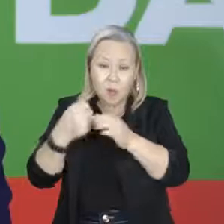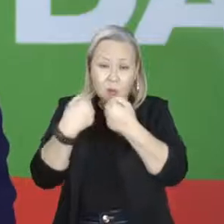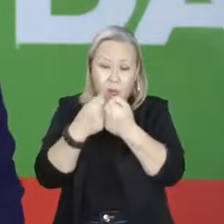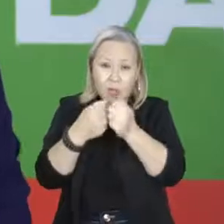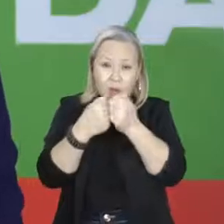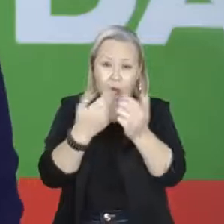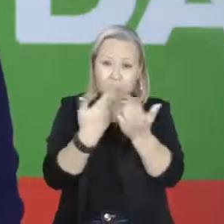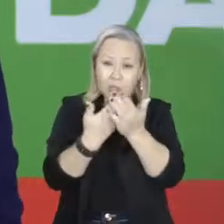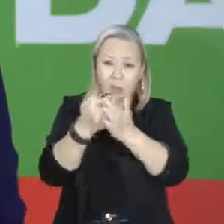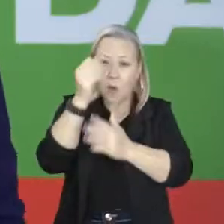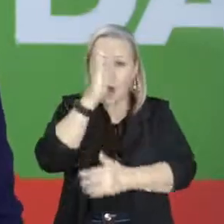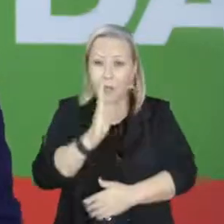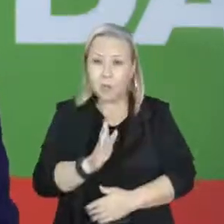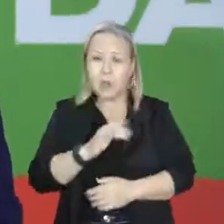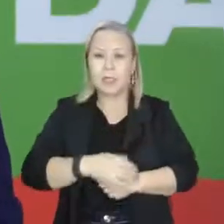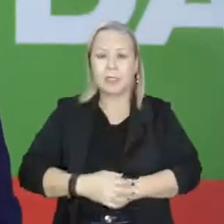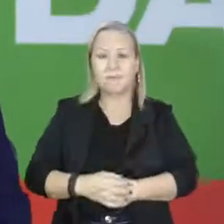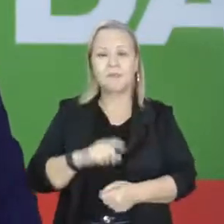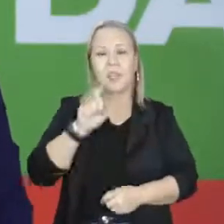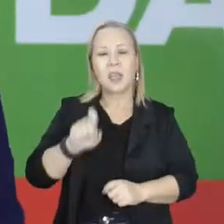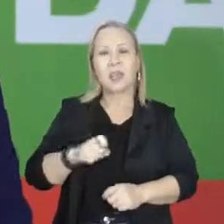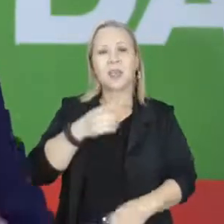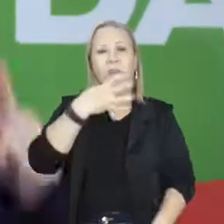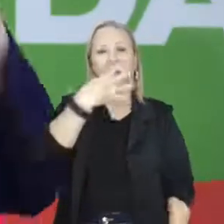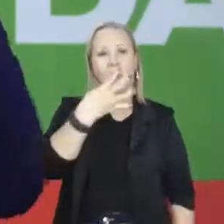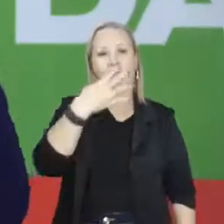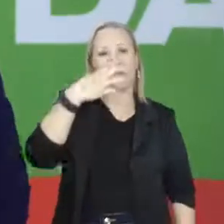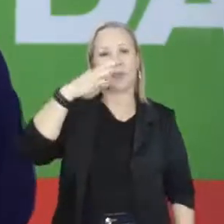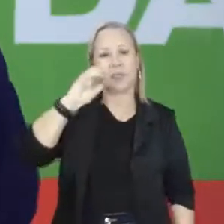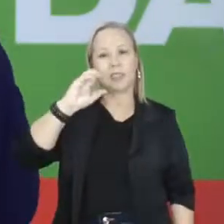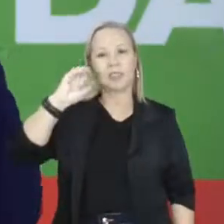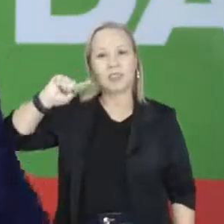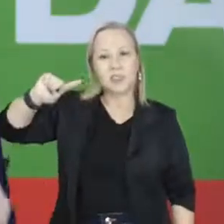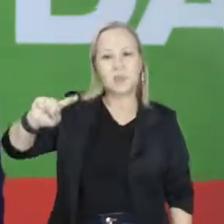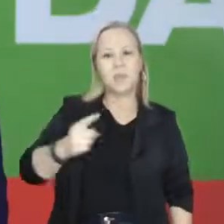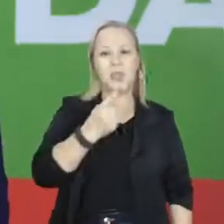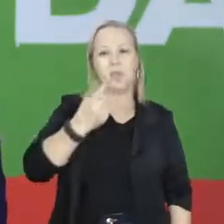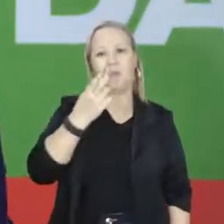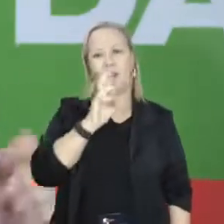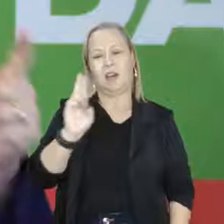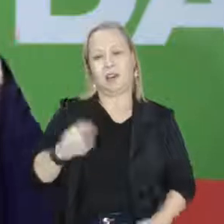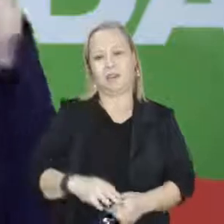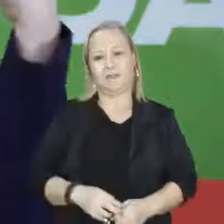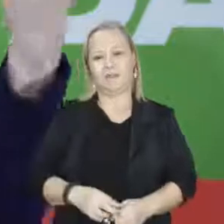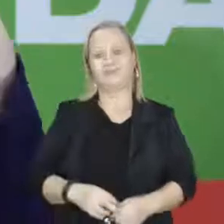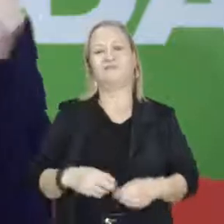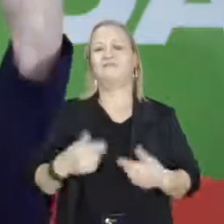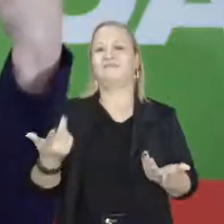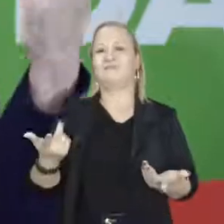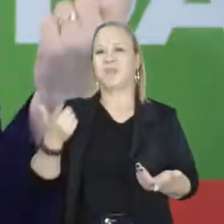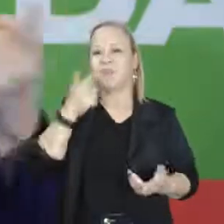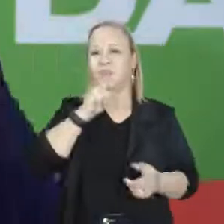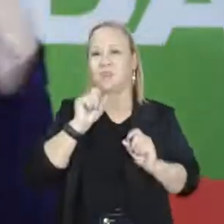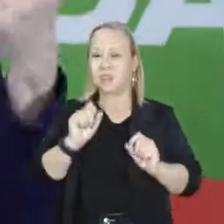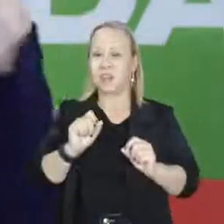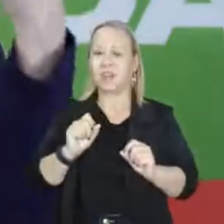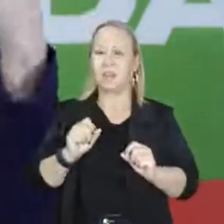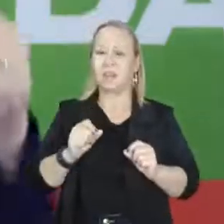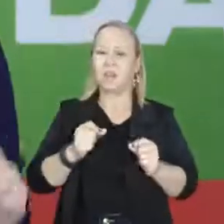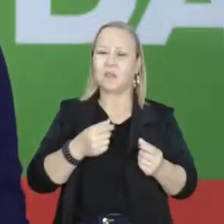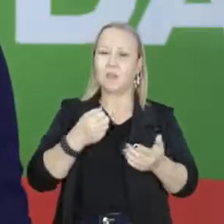Brasil é de R$ 400 mil, ou seja, dá para comprar um único ônibus escolar. Nós vamos ter que fazer um sorteio nos mais